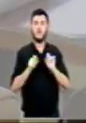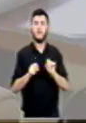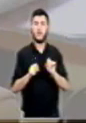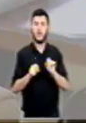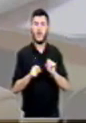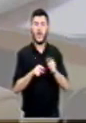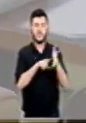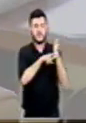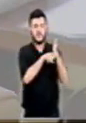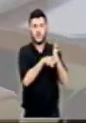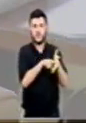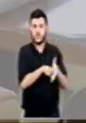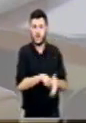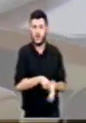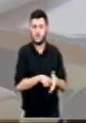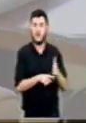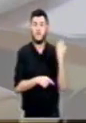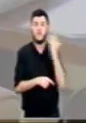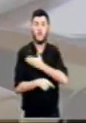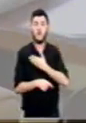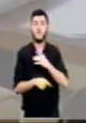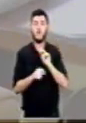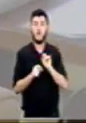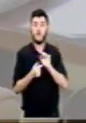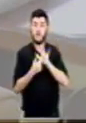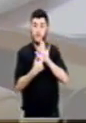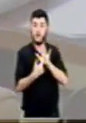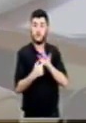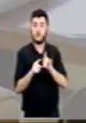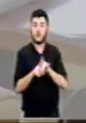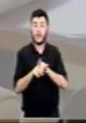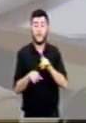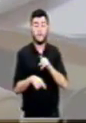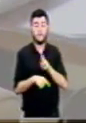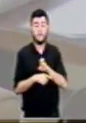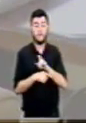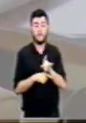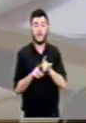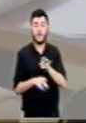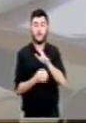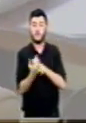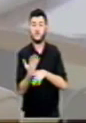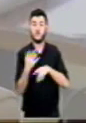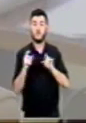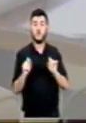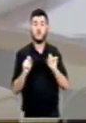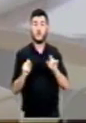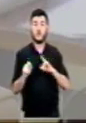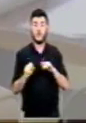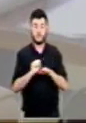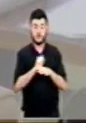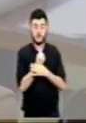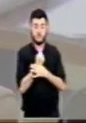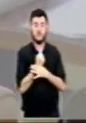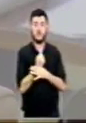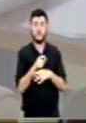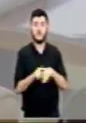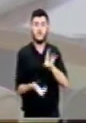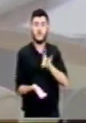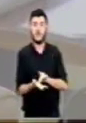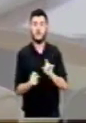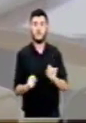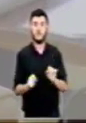investigações pressupõe prova pré-constituída e que demonstre de modo seguro e irrefutável a usurpação